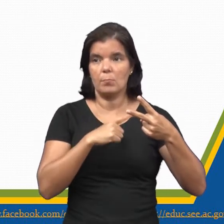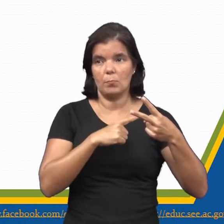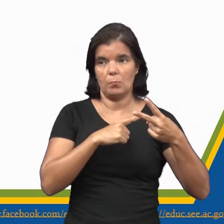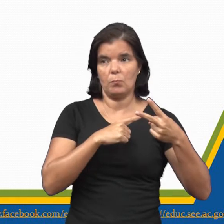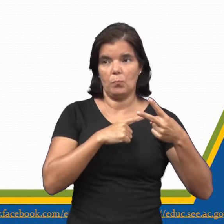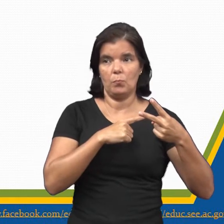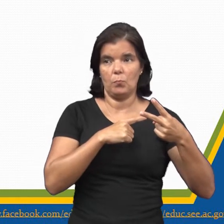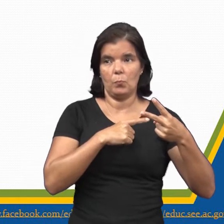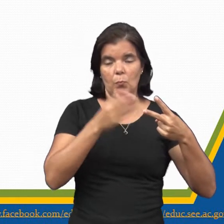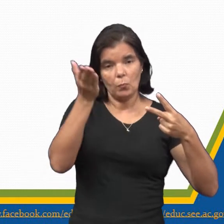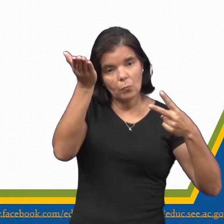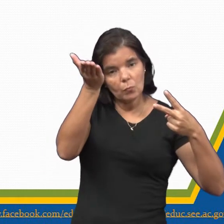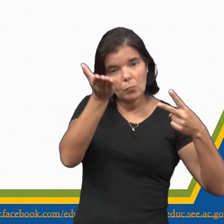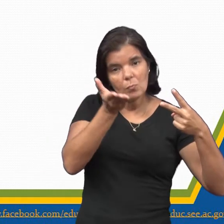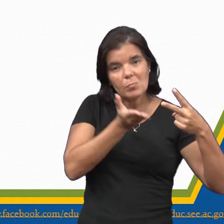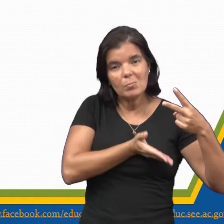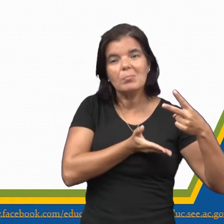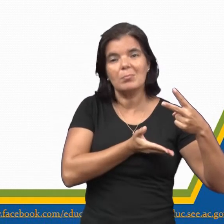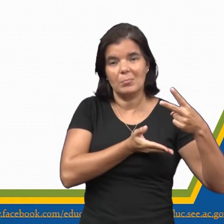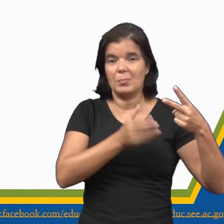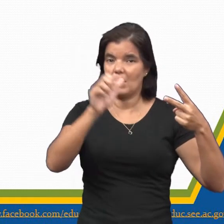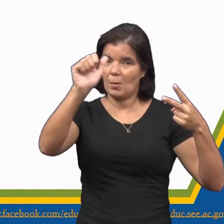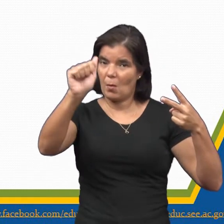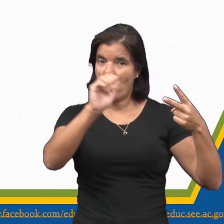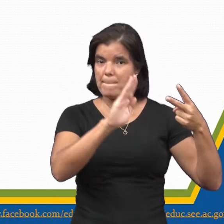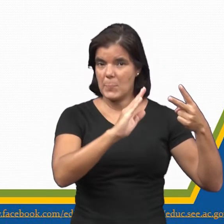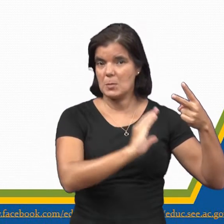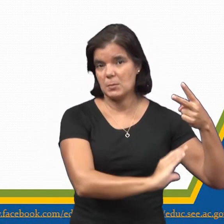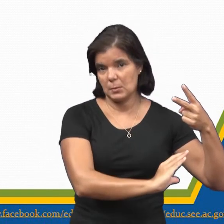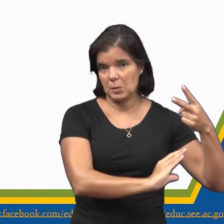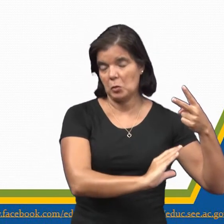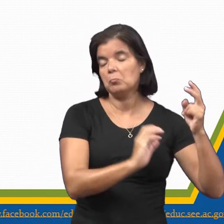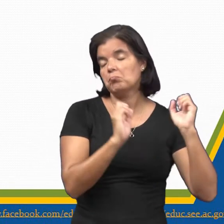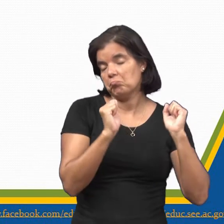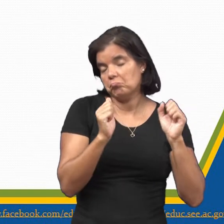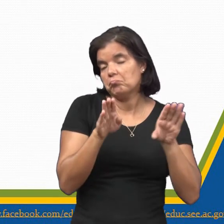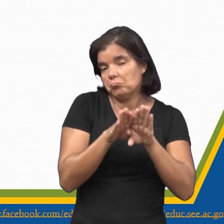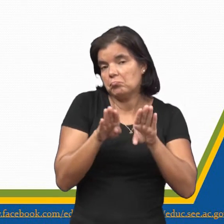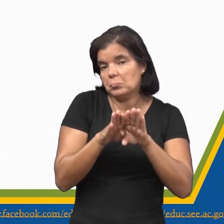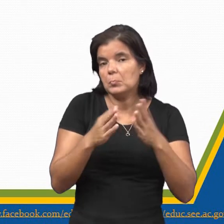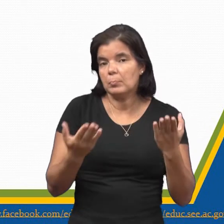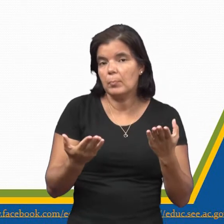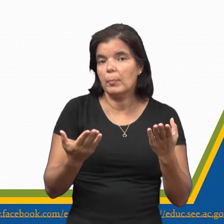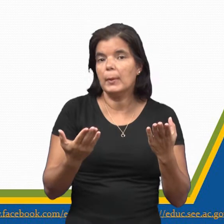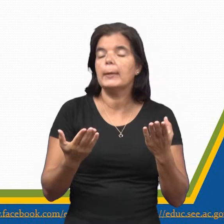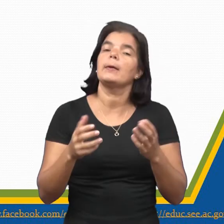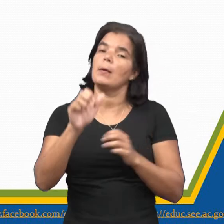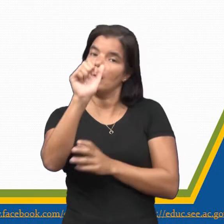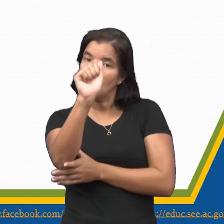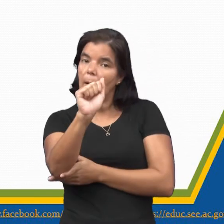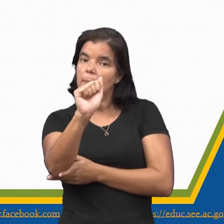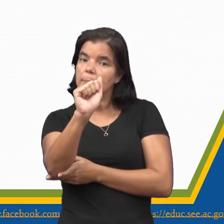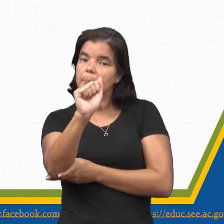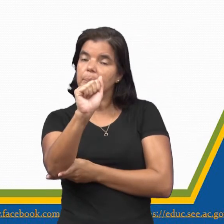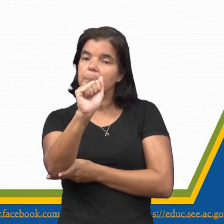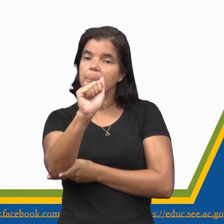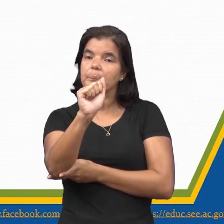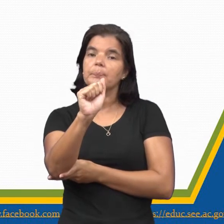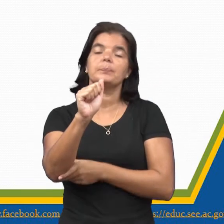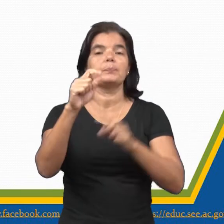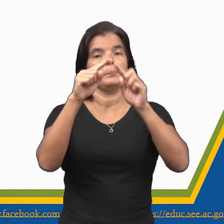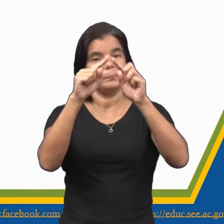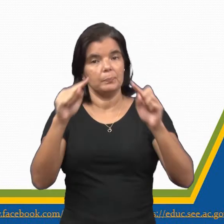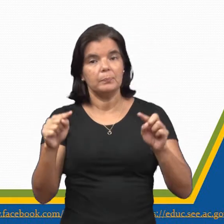ângulo reto, triângulo ABC, que também pode ser colocado dessa forma, retângulo em A. Retângulo